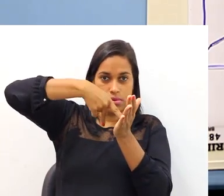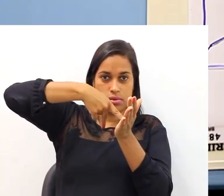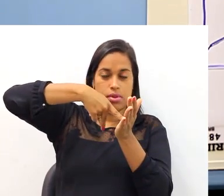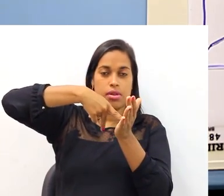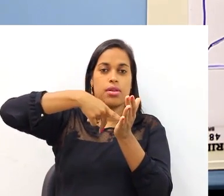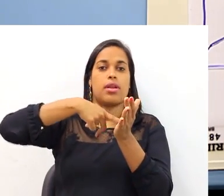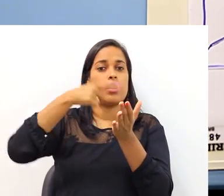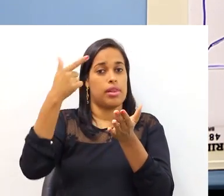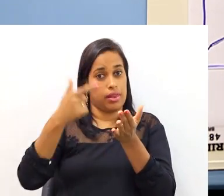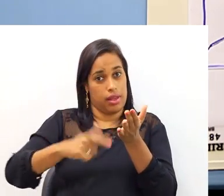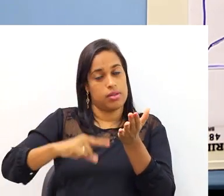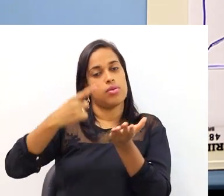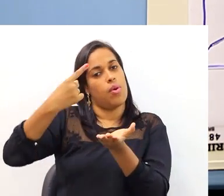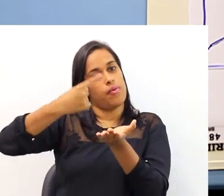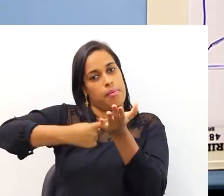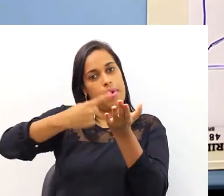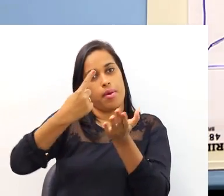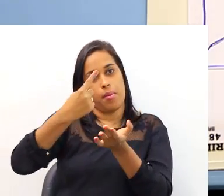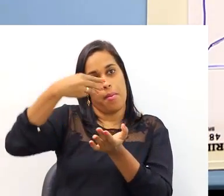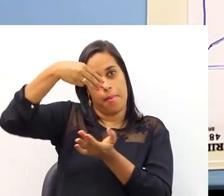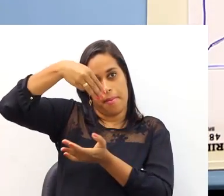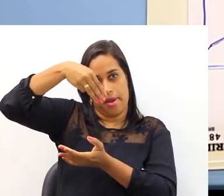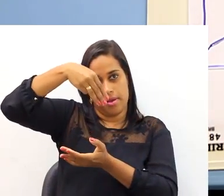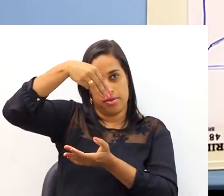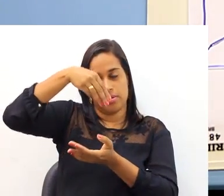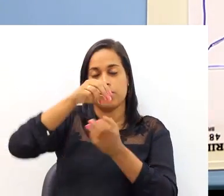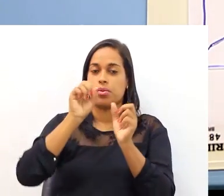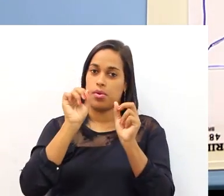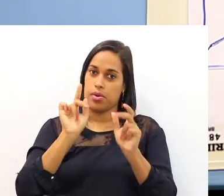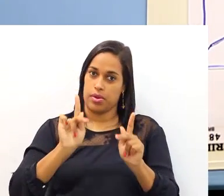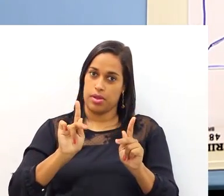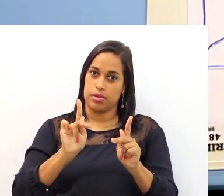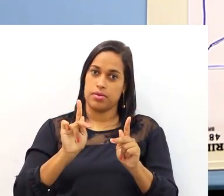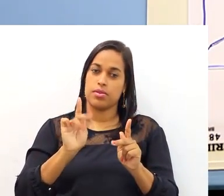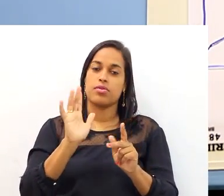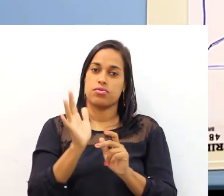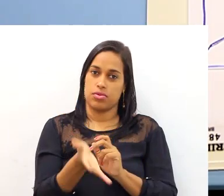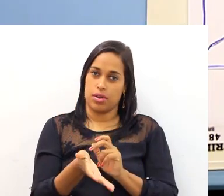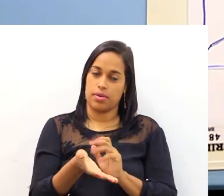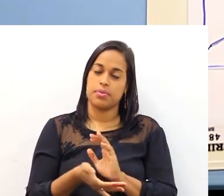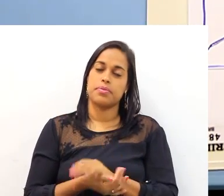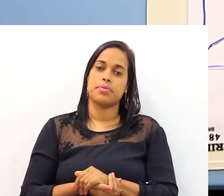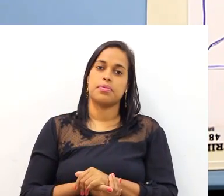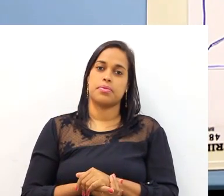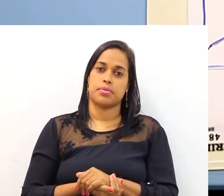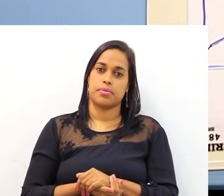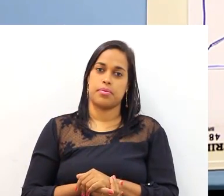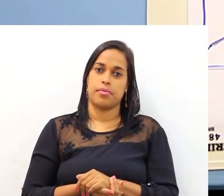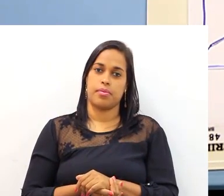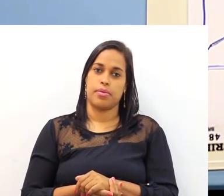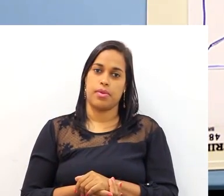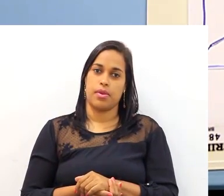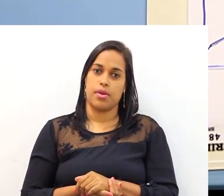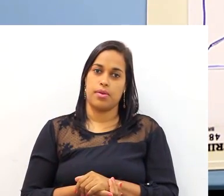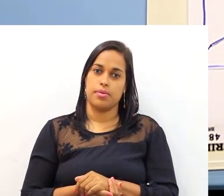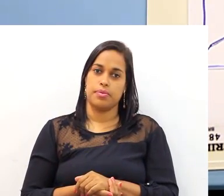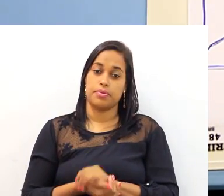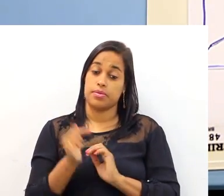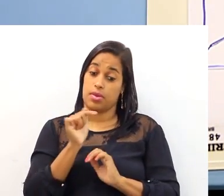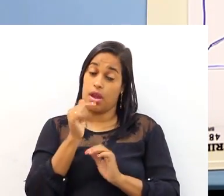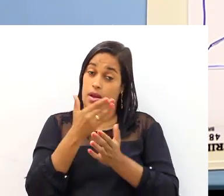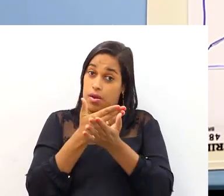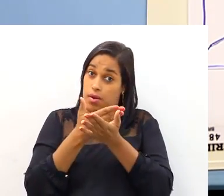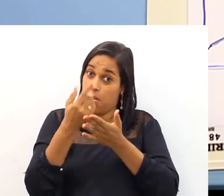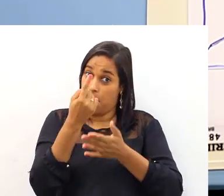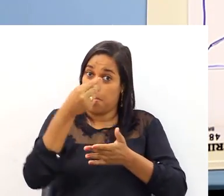aqui, ó, e marco 1 metro, ok? Marquei 1 metro.